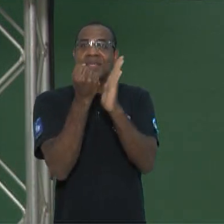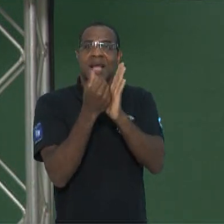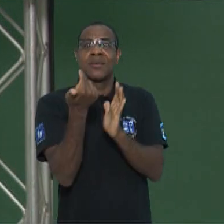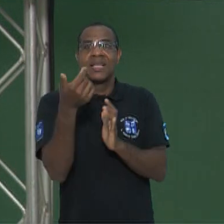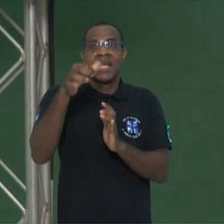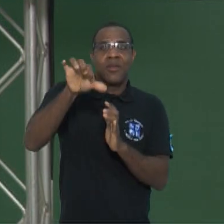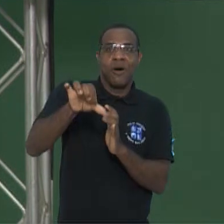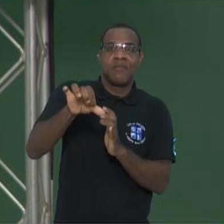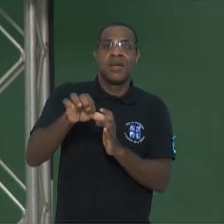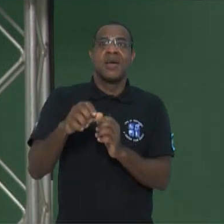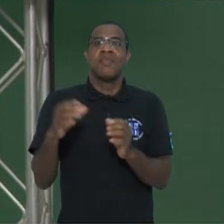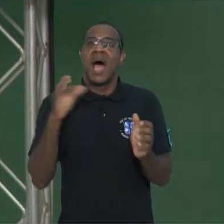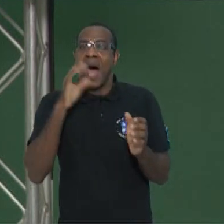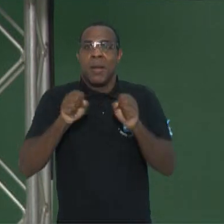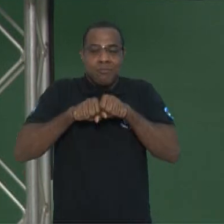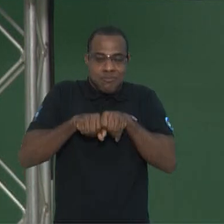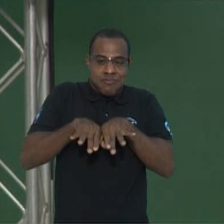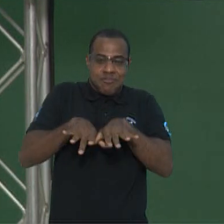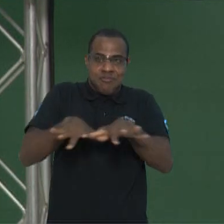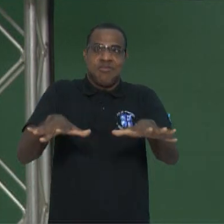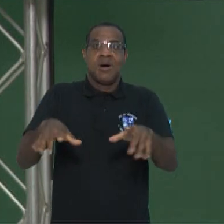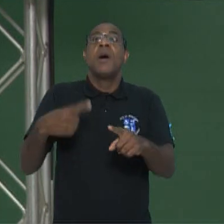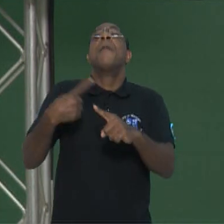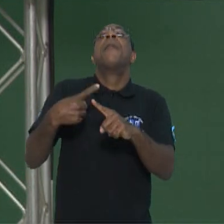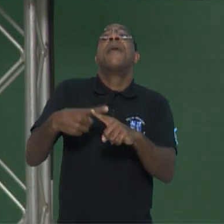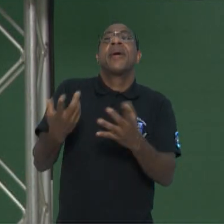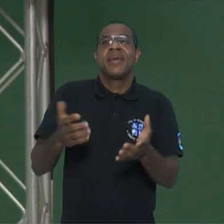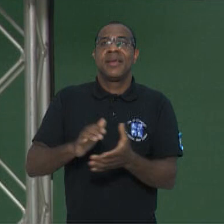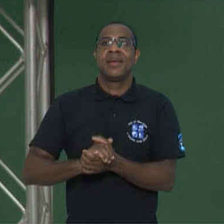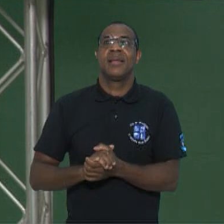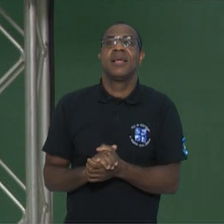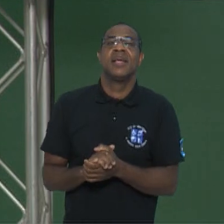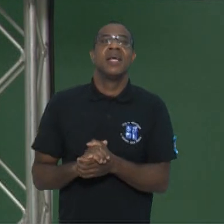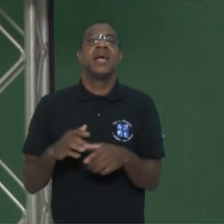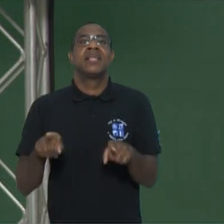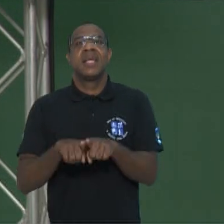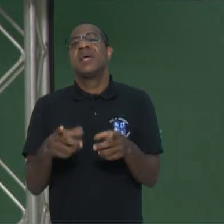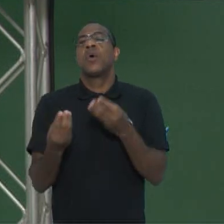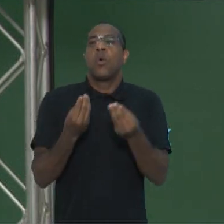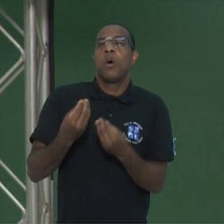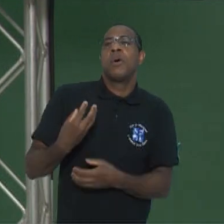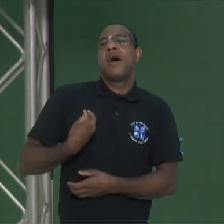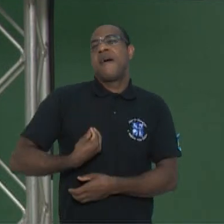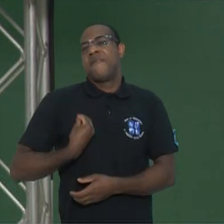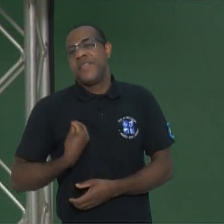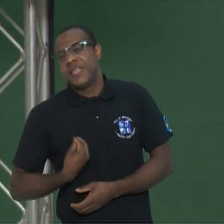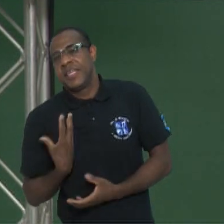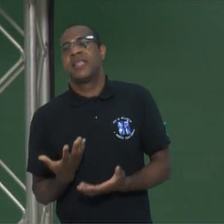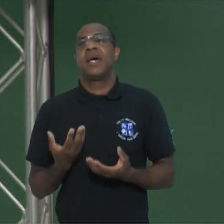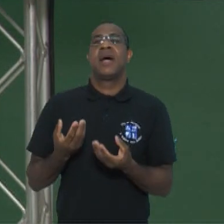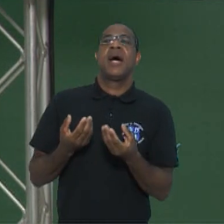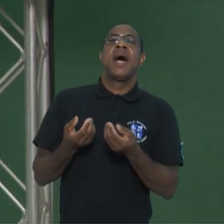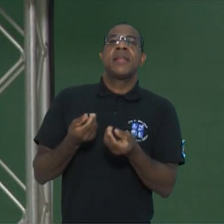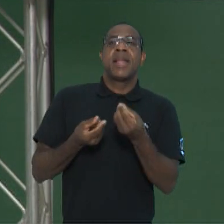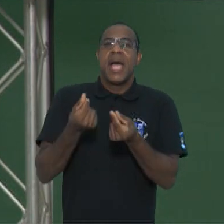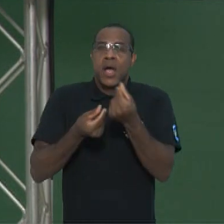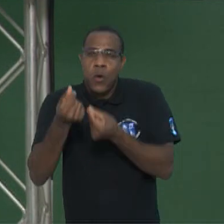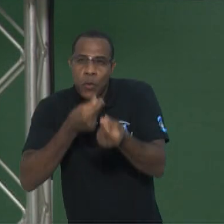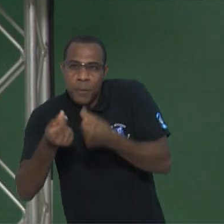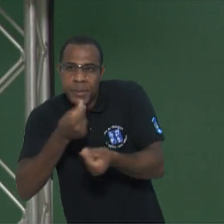ideia de difusão ali dos modos de vida e da economia europeia, né?